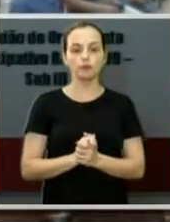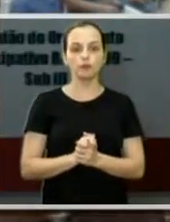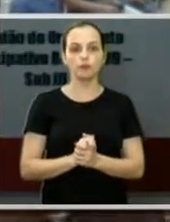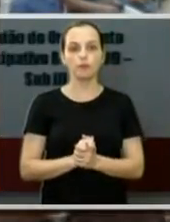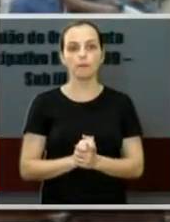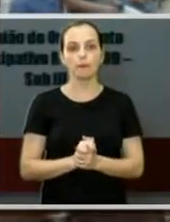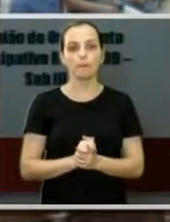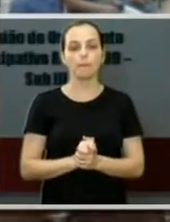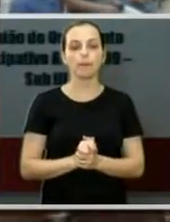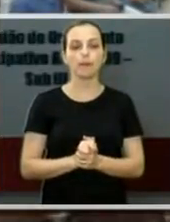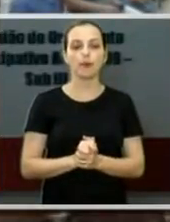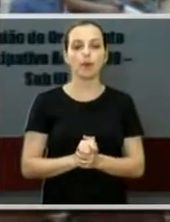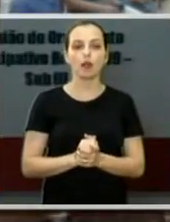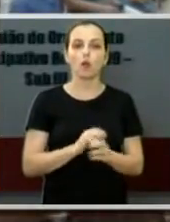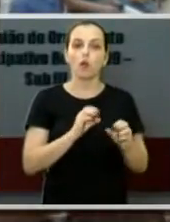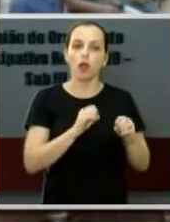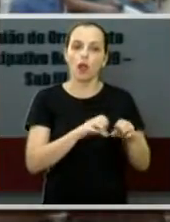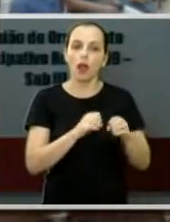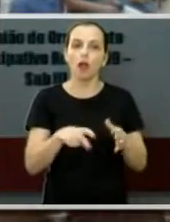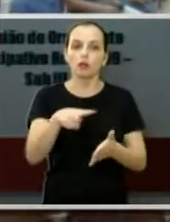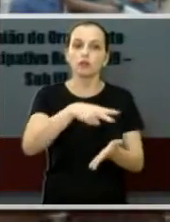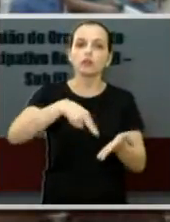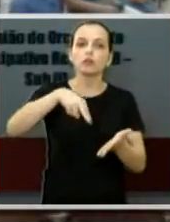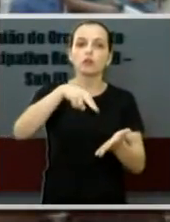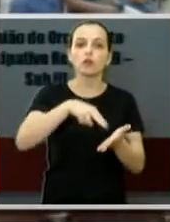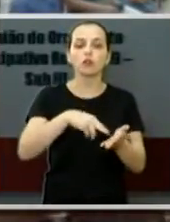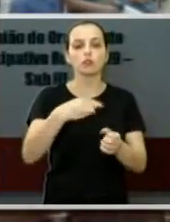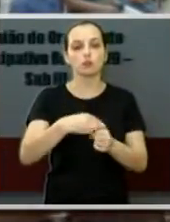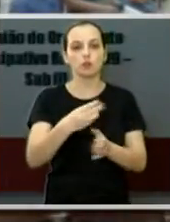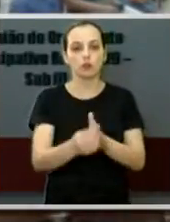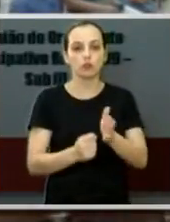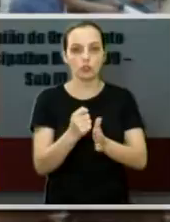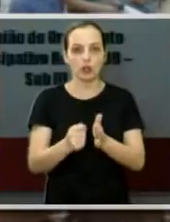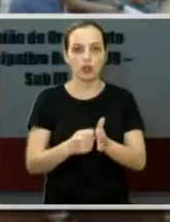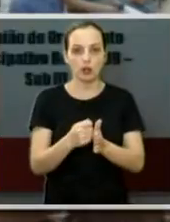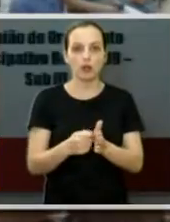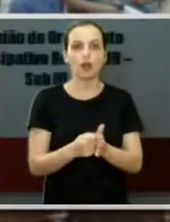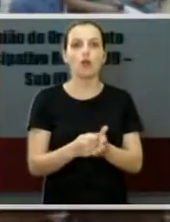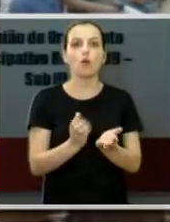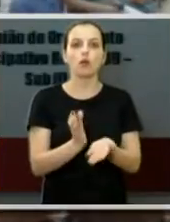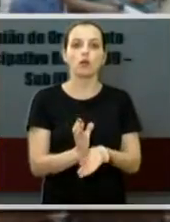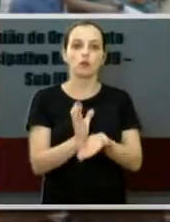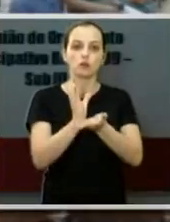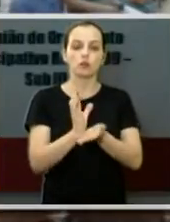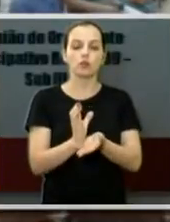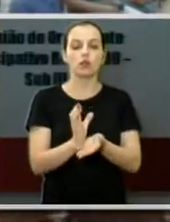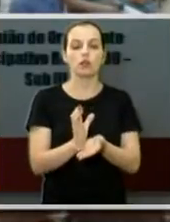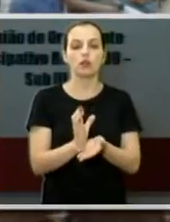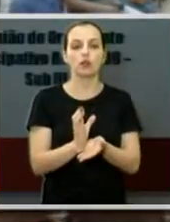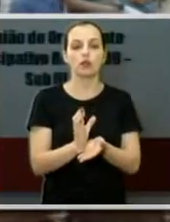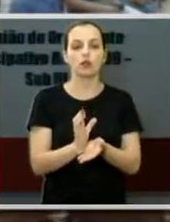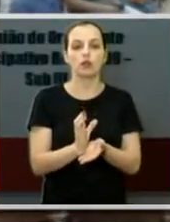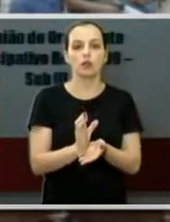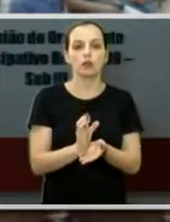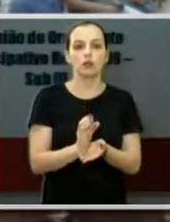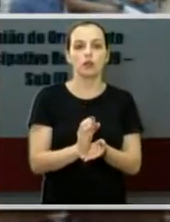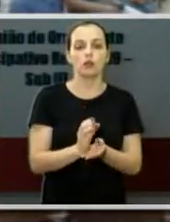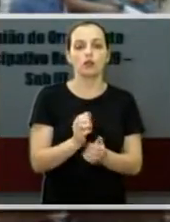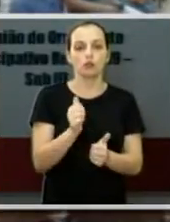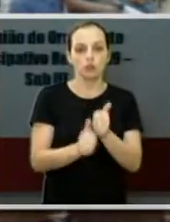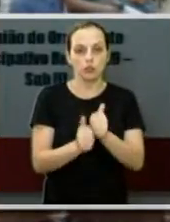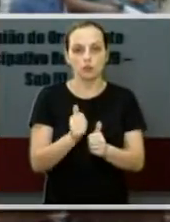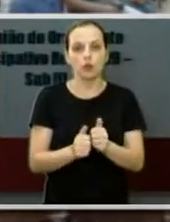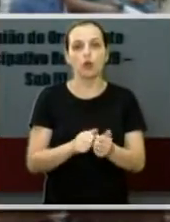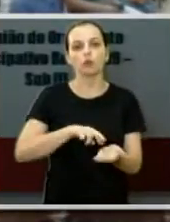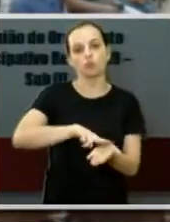Mostra aí também a aula inaugural da Escola de Dança Iracema Nogueira, que eu estive com outros vereadores, com o Roger, o Elias, também o